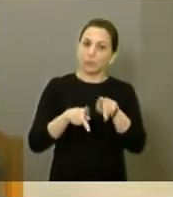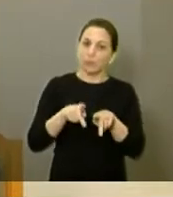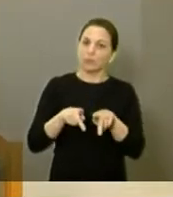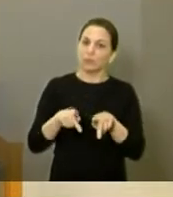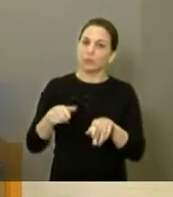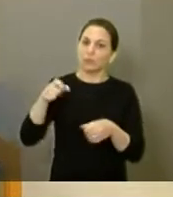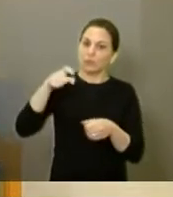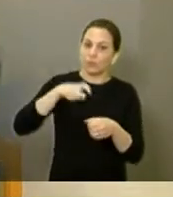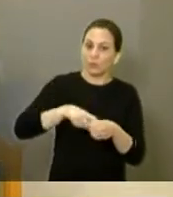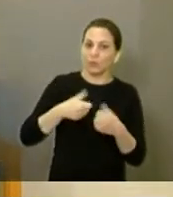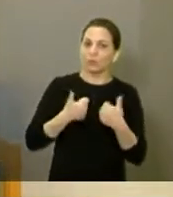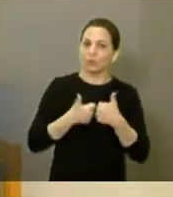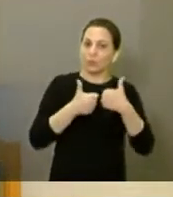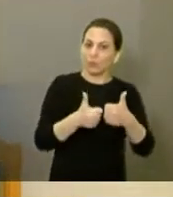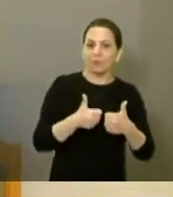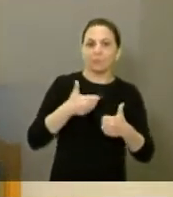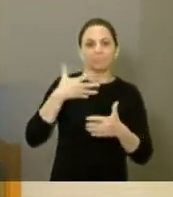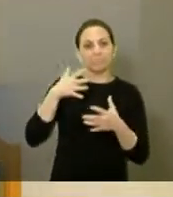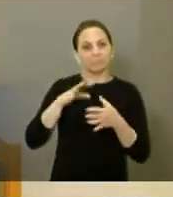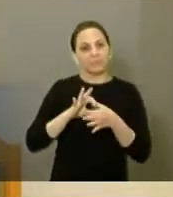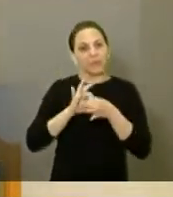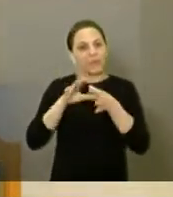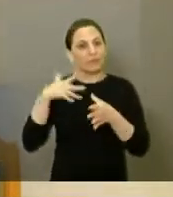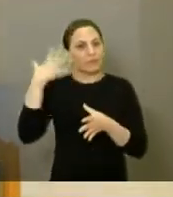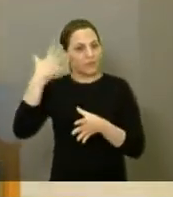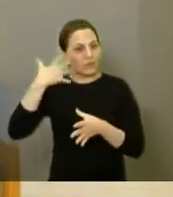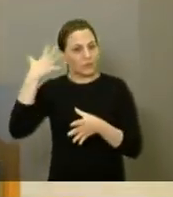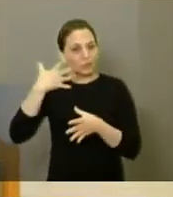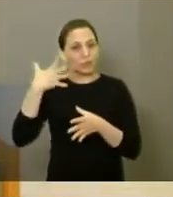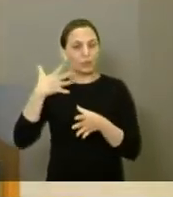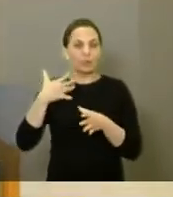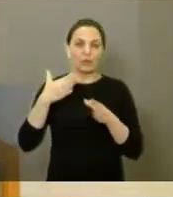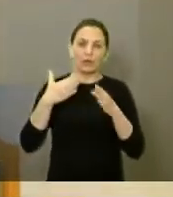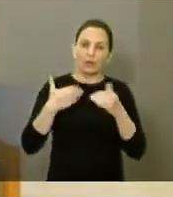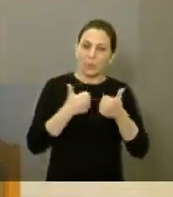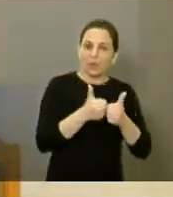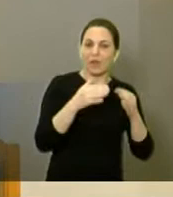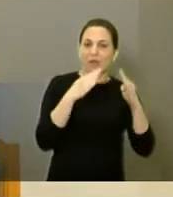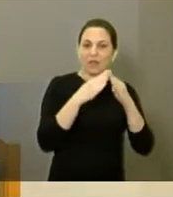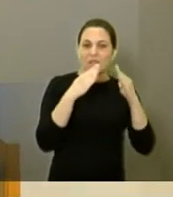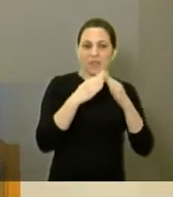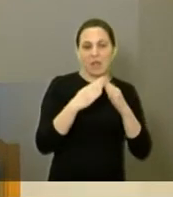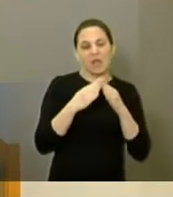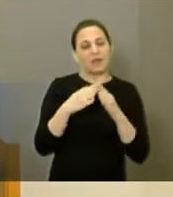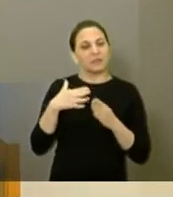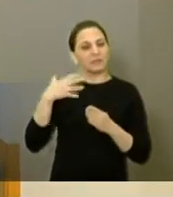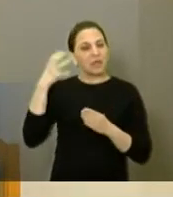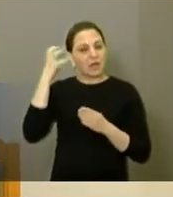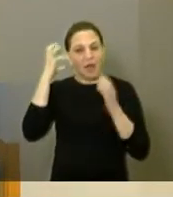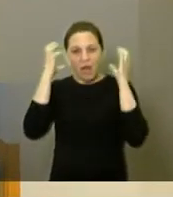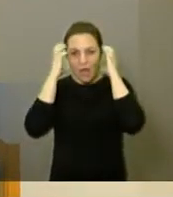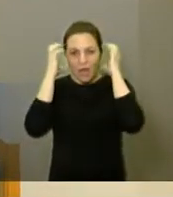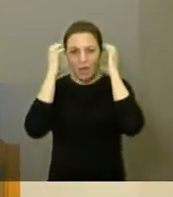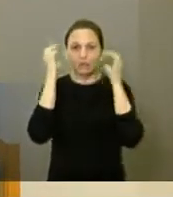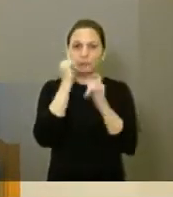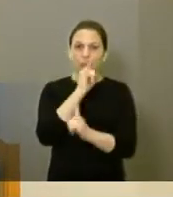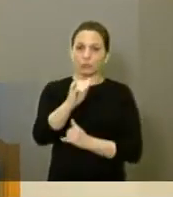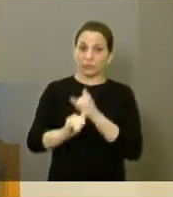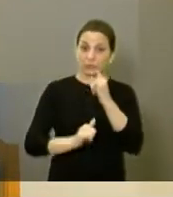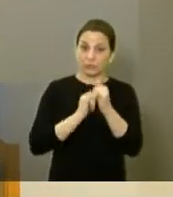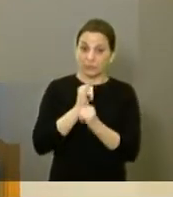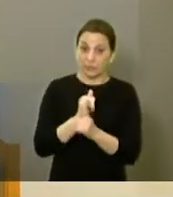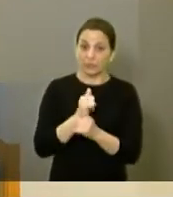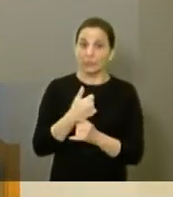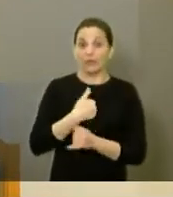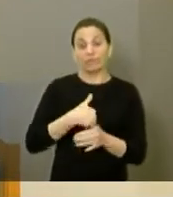o pequeno expediente da câmara em casa pelo rádio pela internet antes a gol